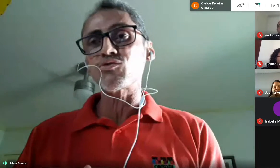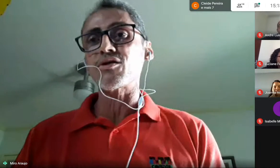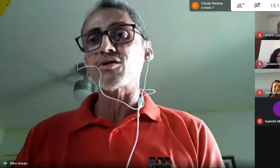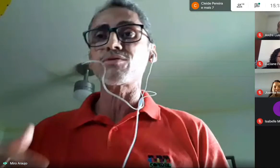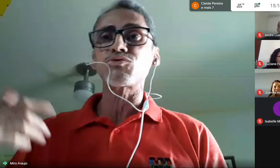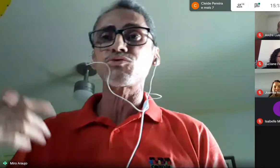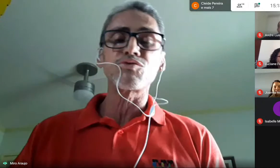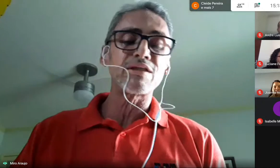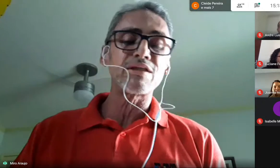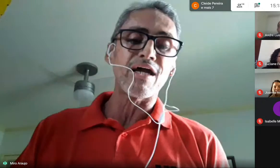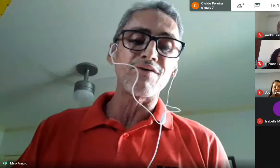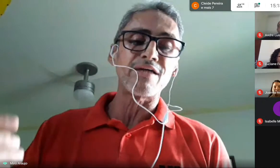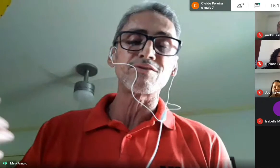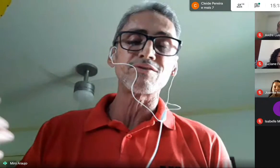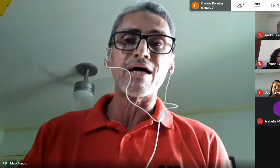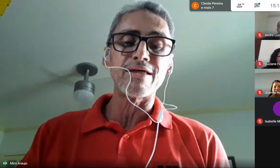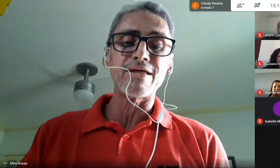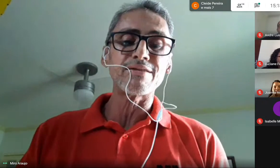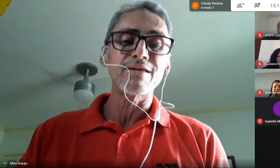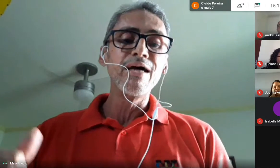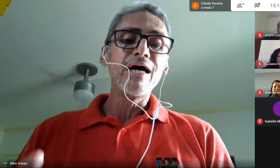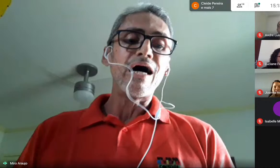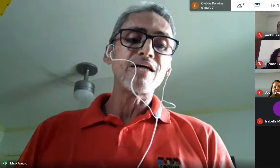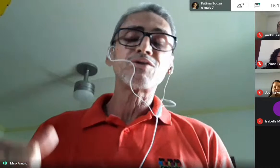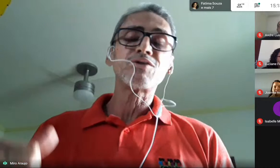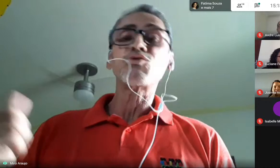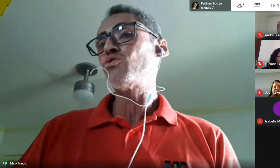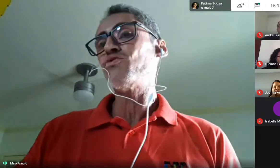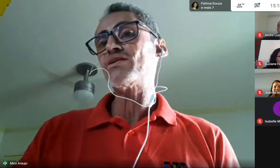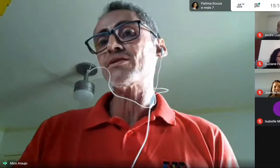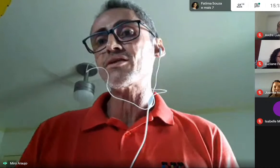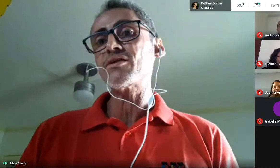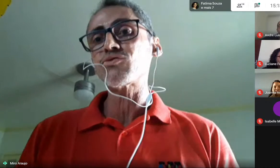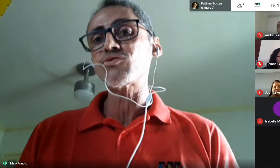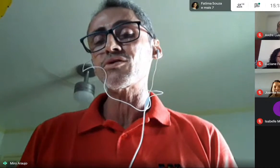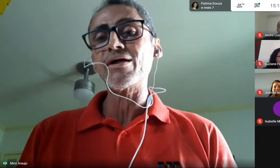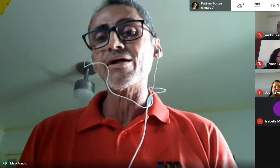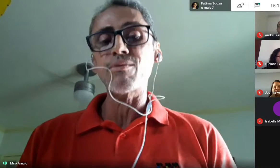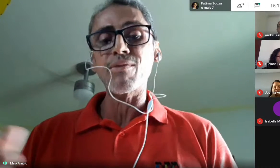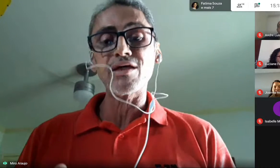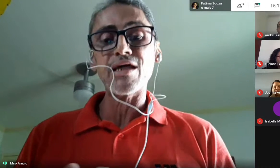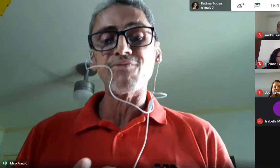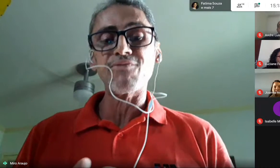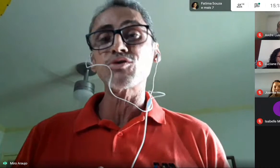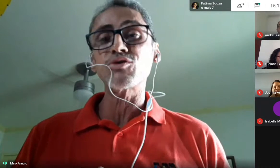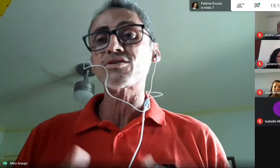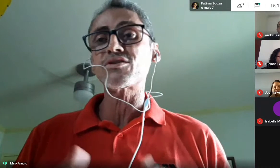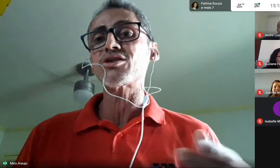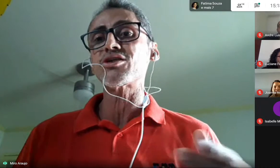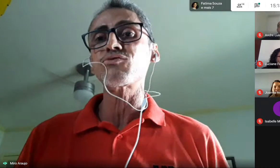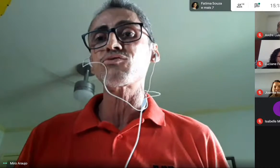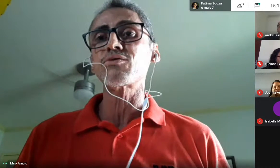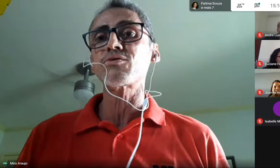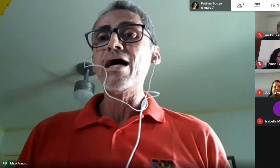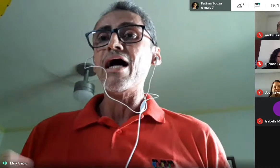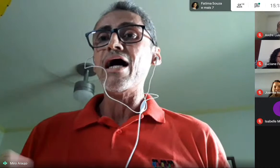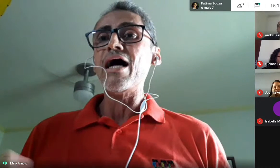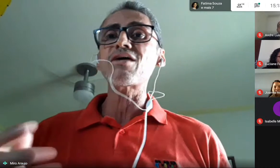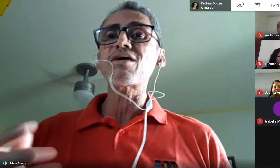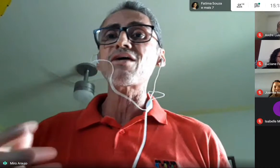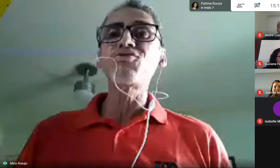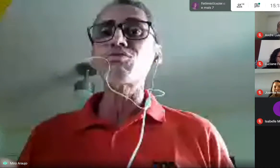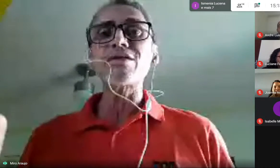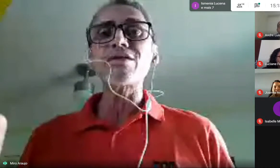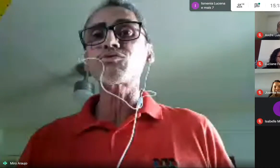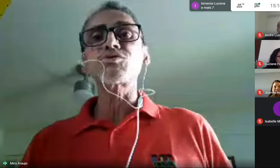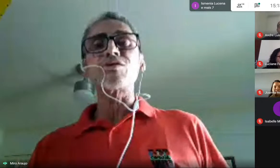discussão, mesmo todos os entraves nacionais, a gente continuou fazendo essas discussões na Paraíba. Mas quando a gente vai para outros estados, a gente tem